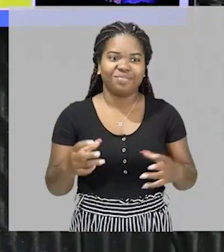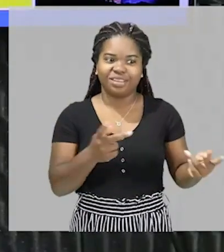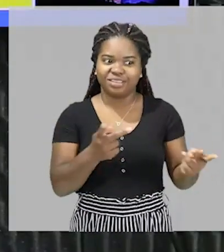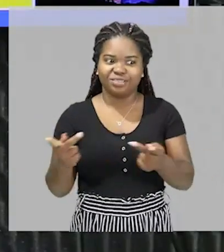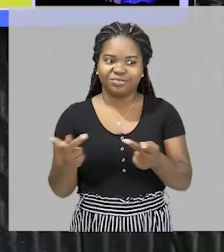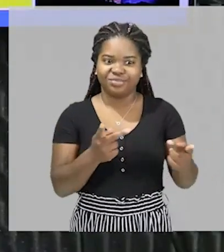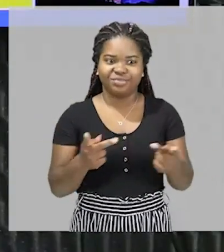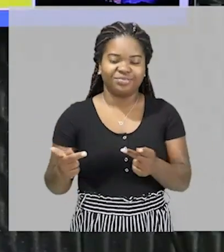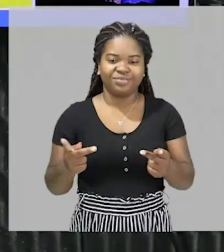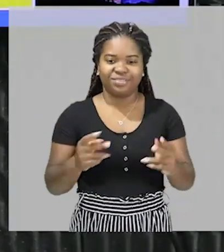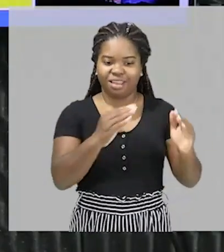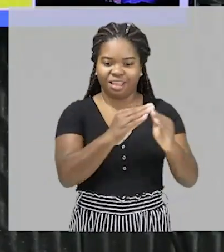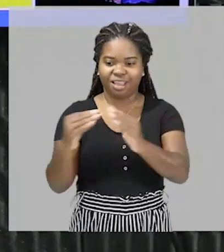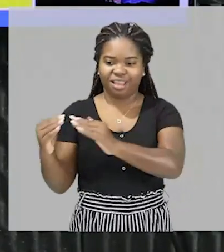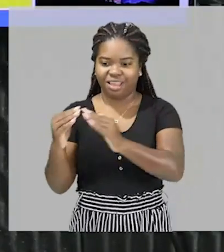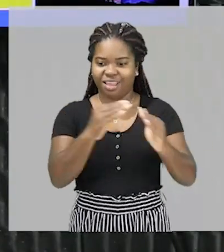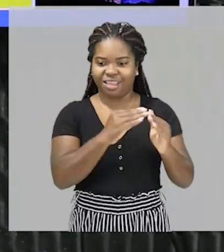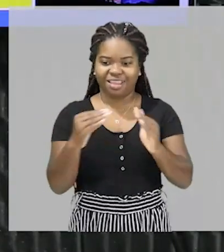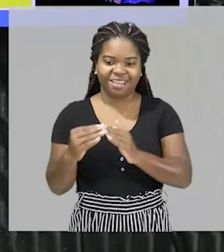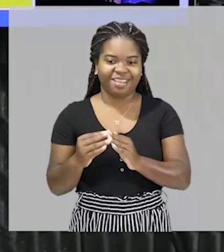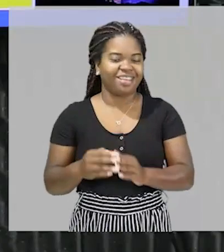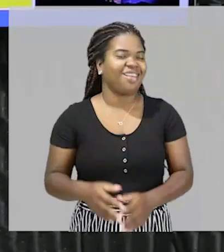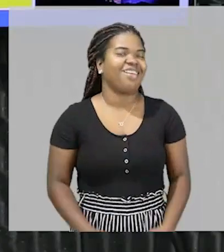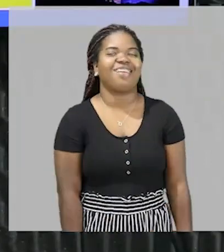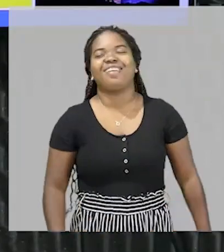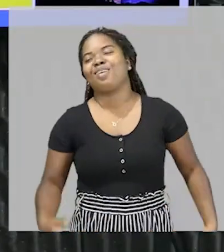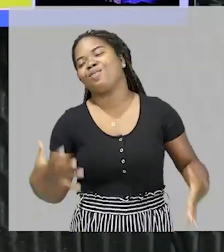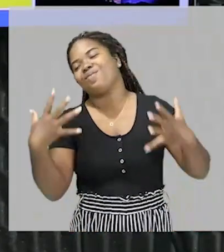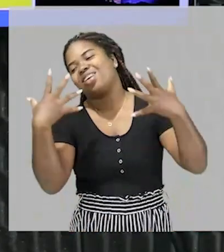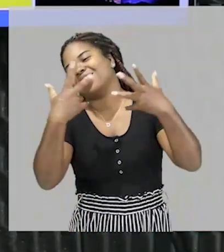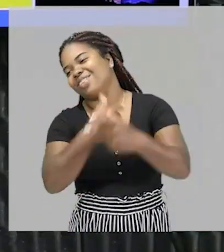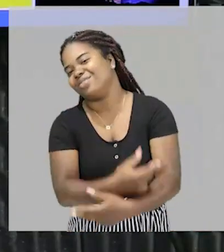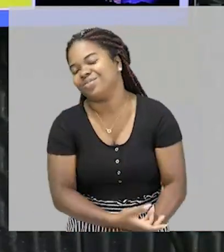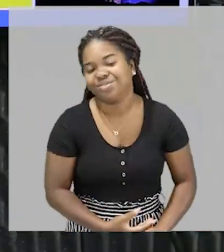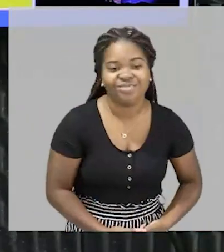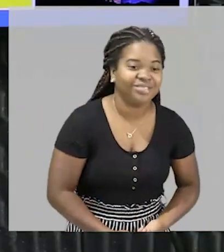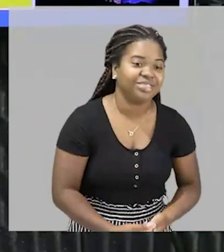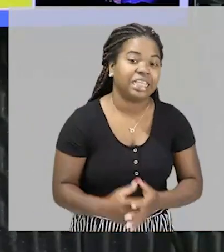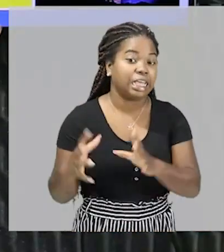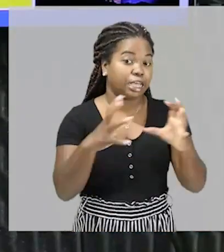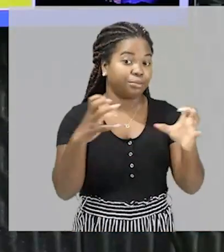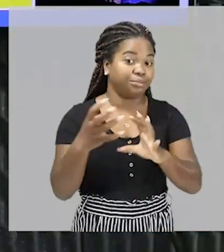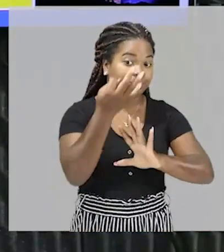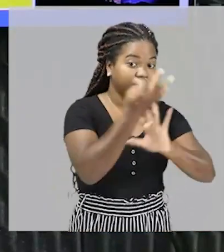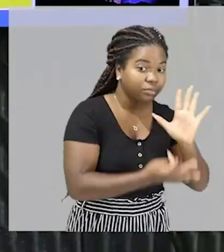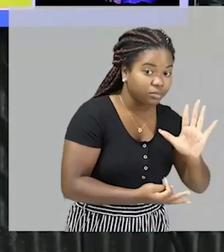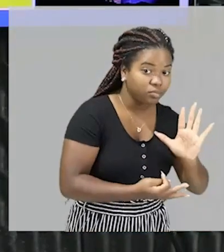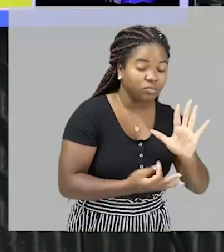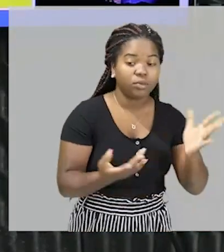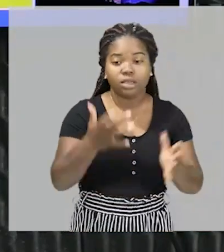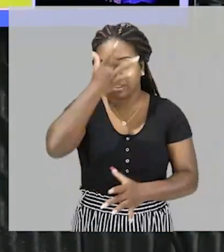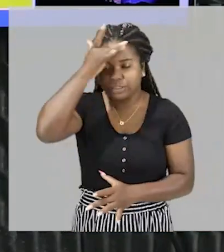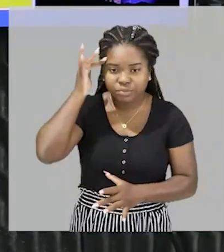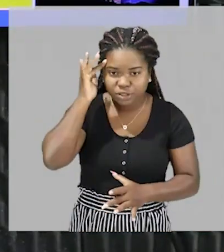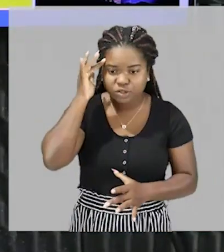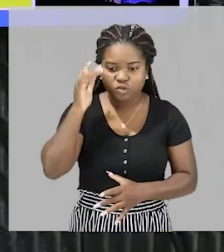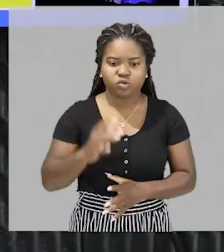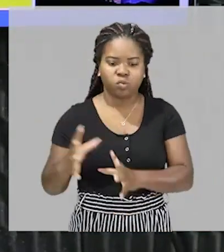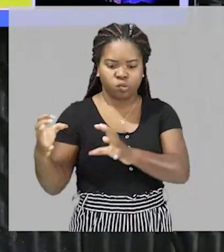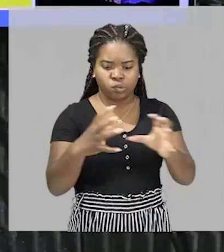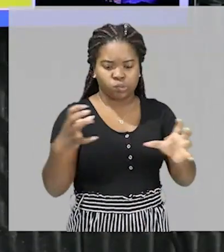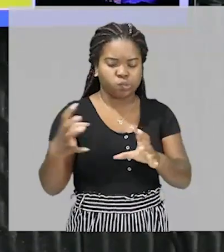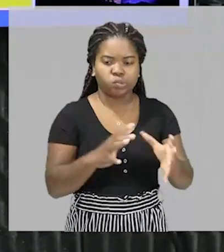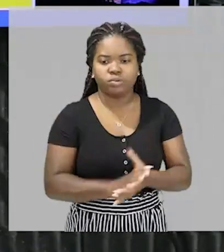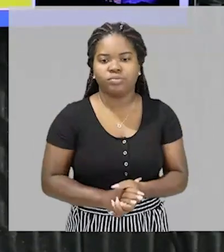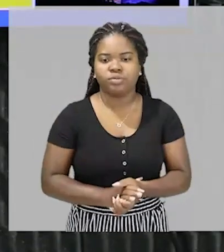gente, é uma delícia. Quando não é você o vizinho da briga, né? A briga é o texto, os vizinhos são os atores. Quando